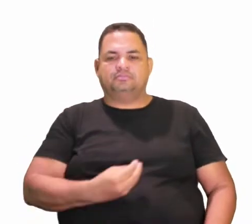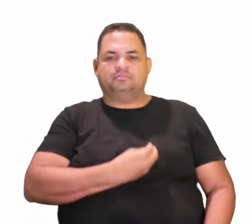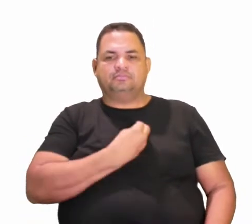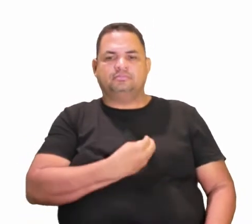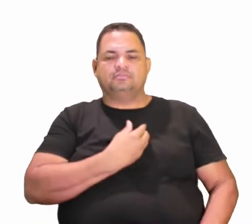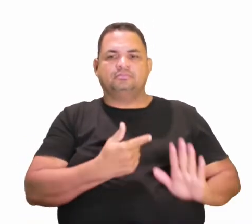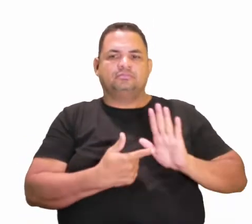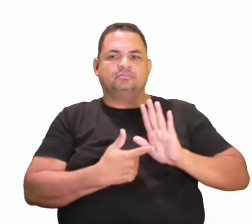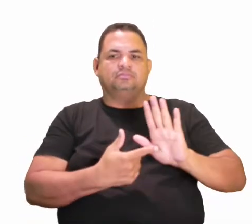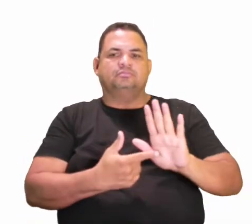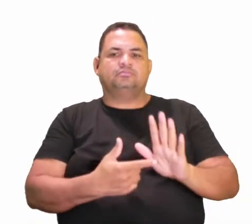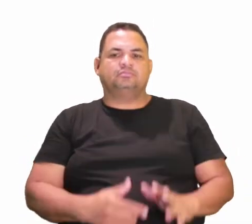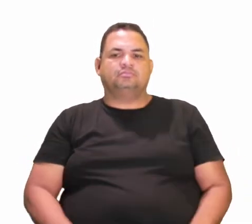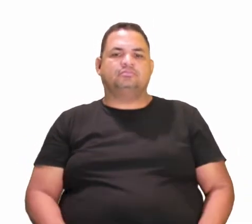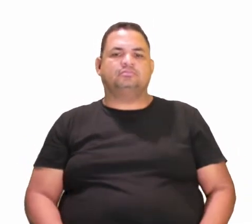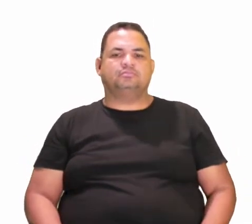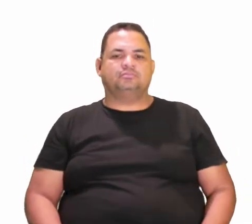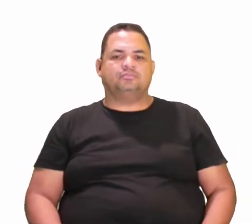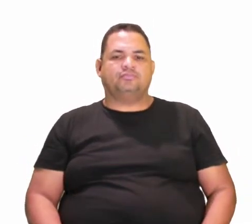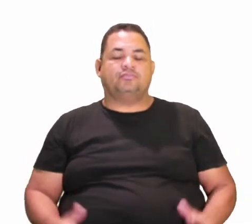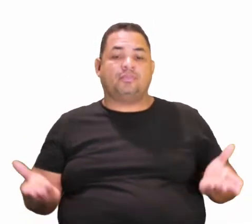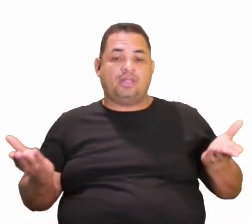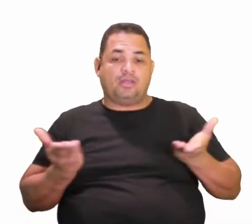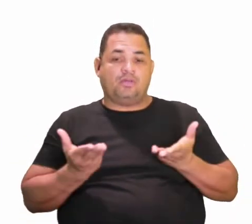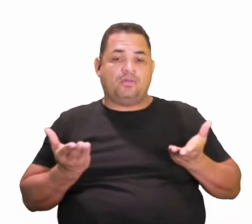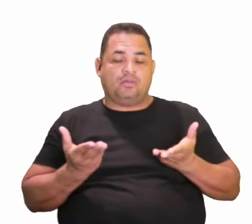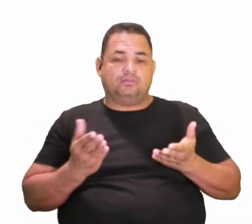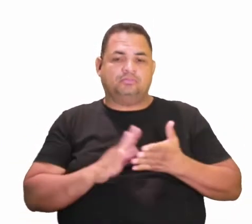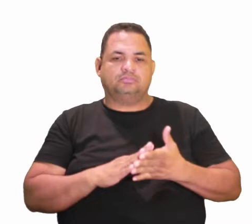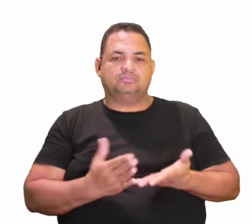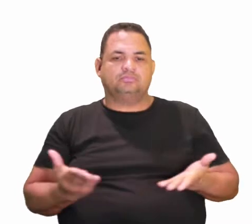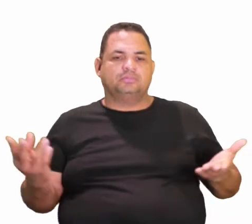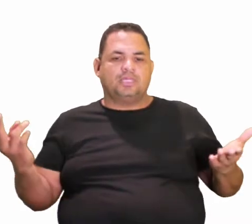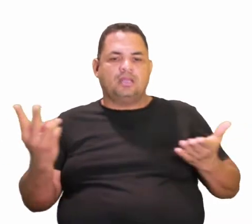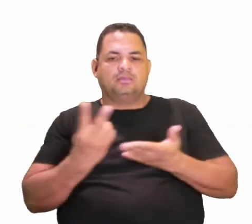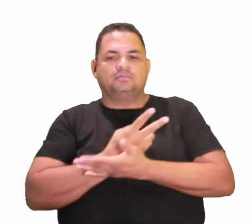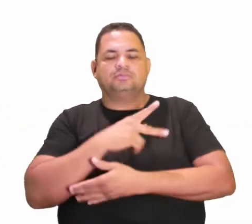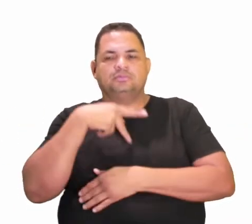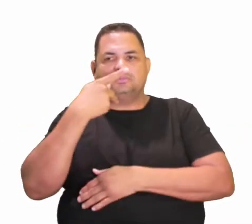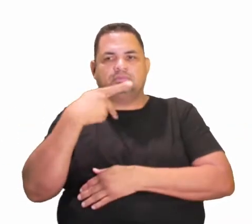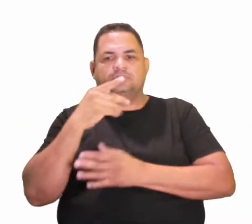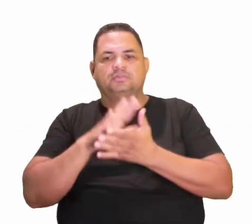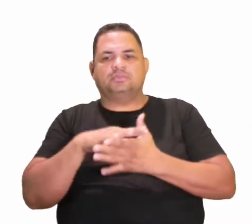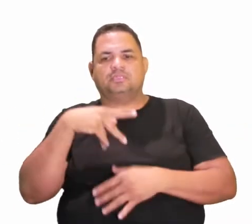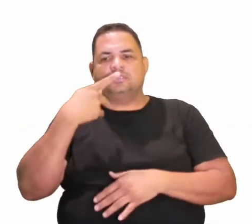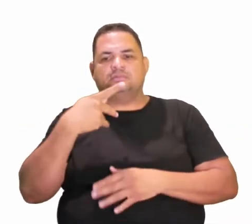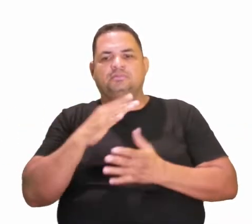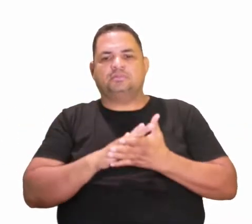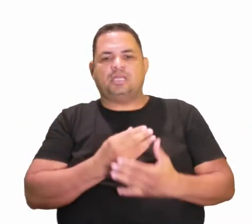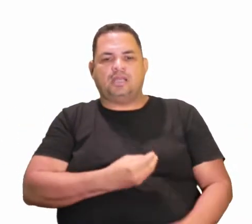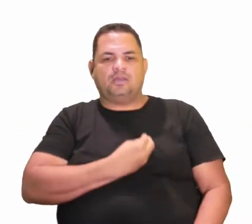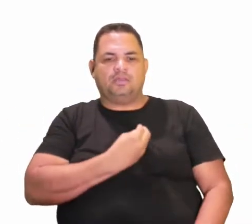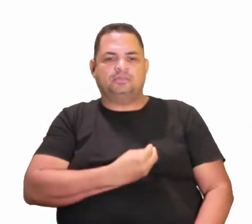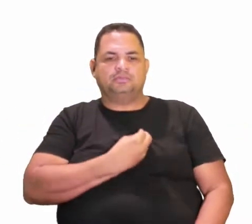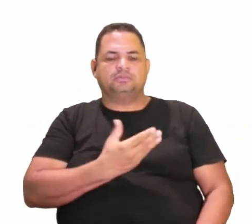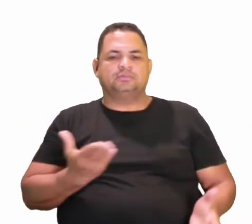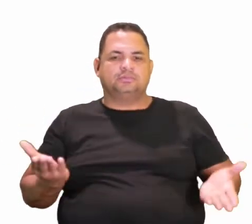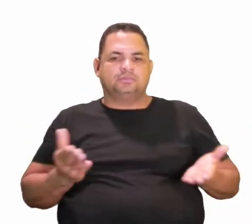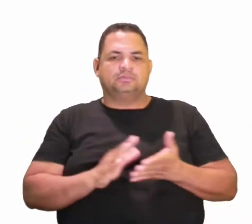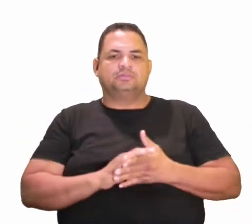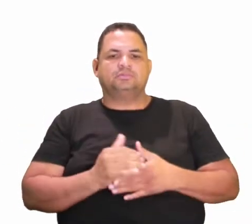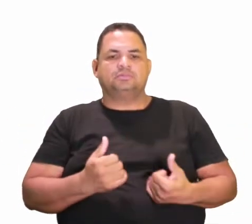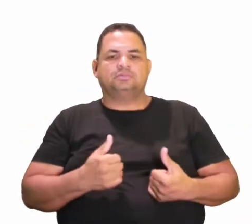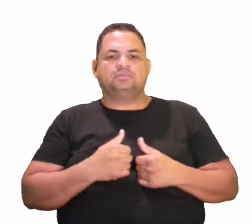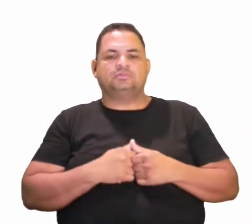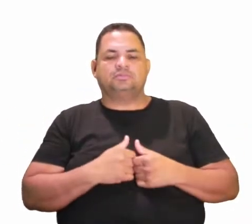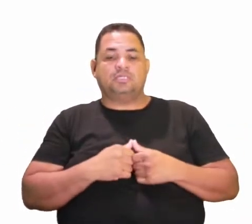presente, no presente, tá? Isso para deixar bem claro. A gente está falando aqui de situações que são conjugadas no presente. Este